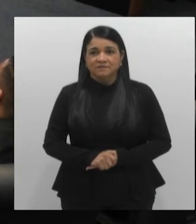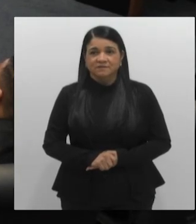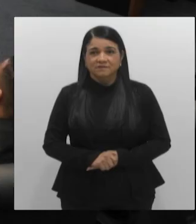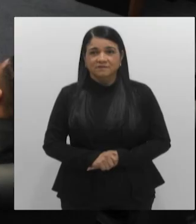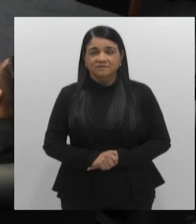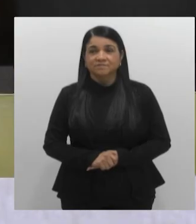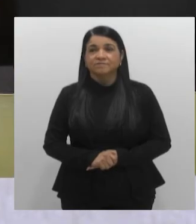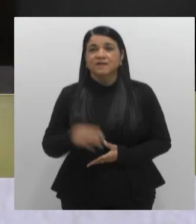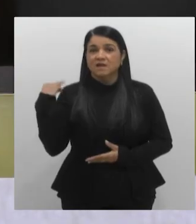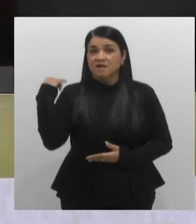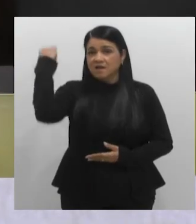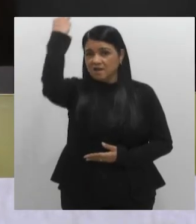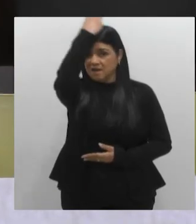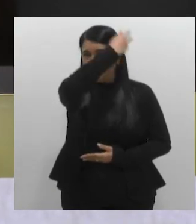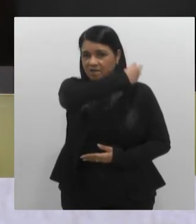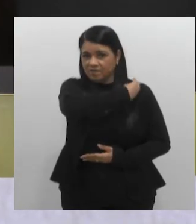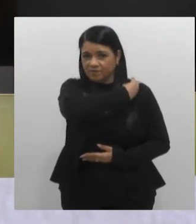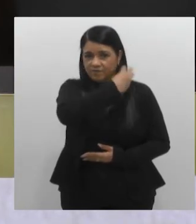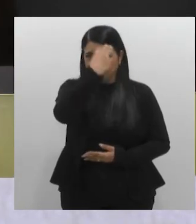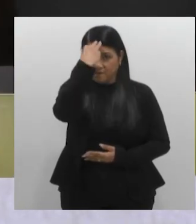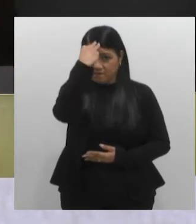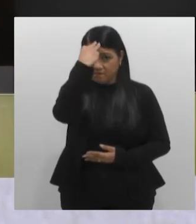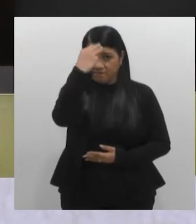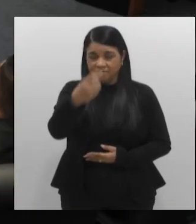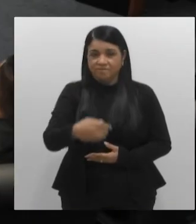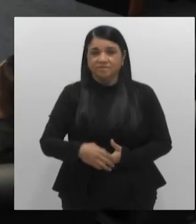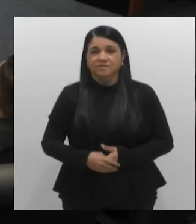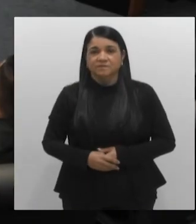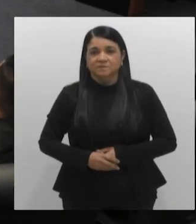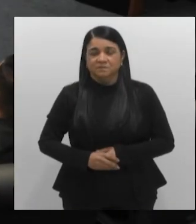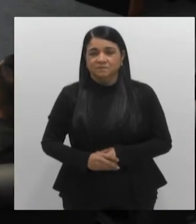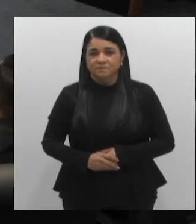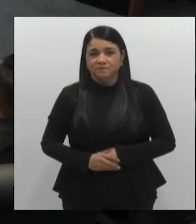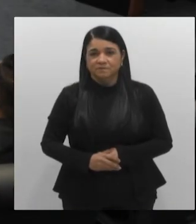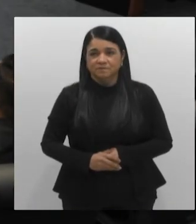Ave Maria também agora? Sim. Maestro, então,